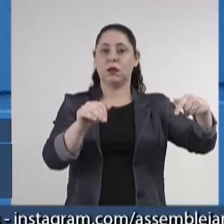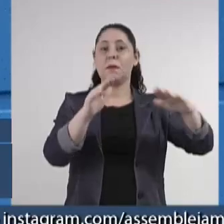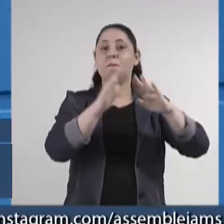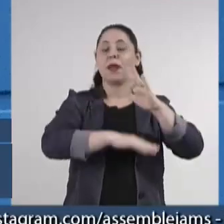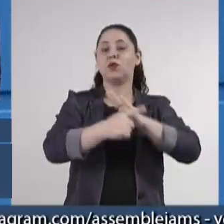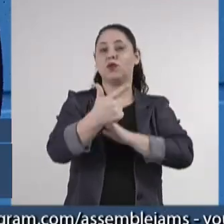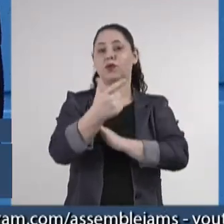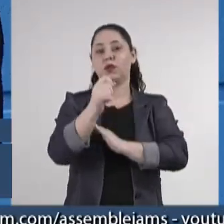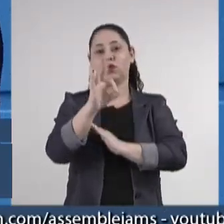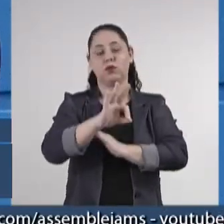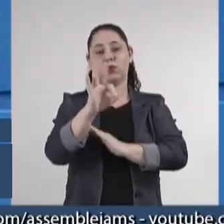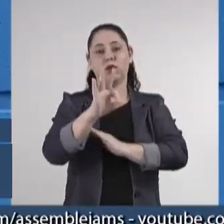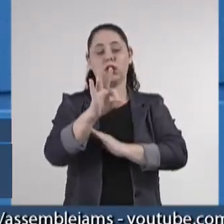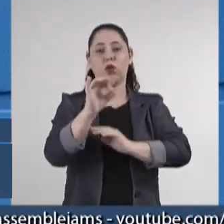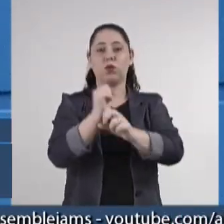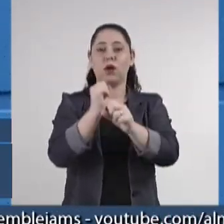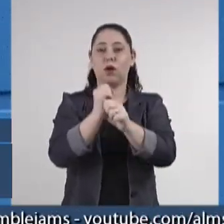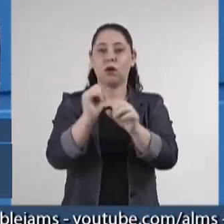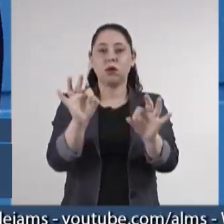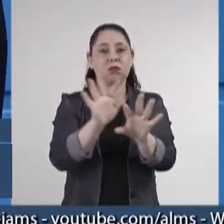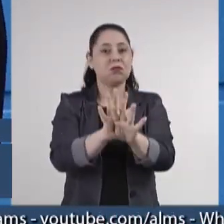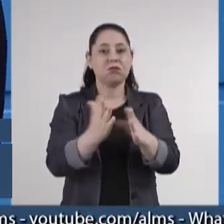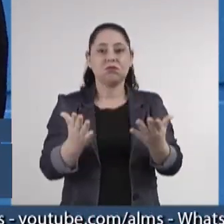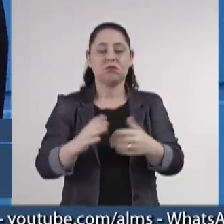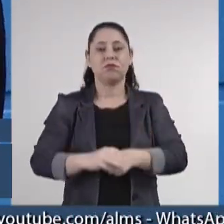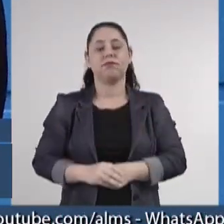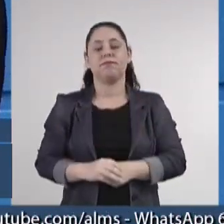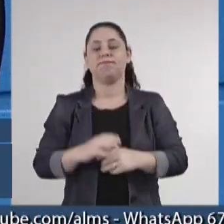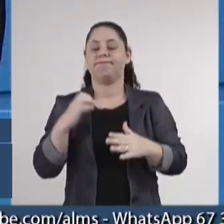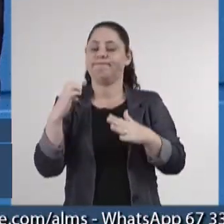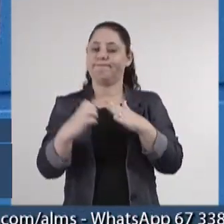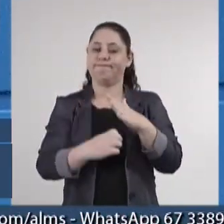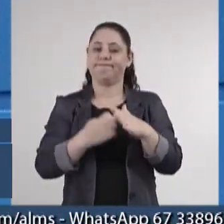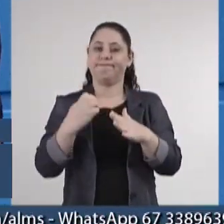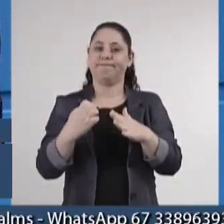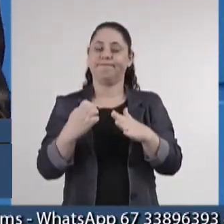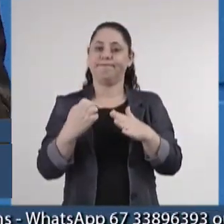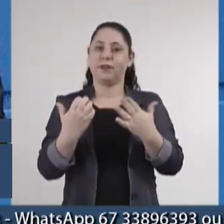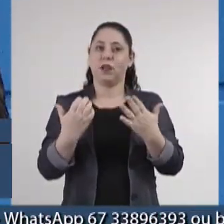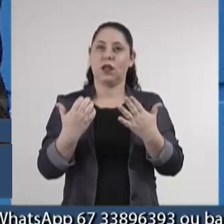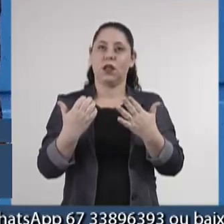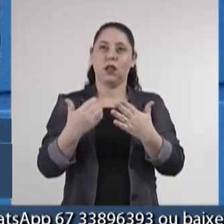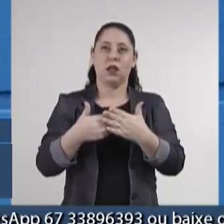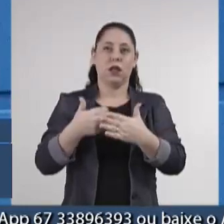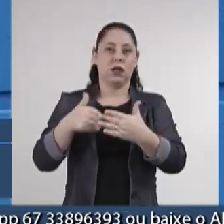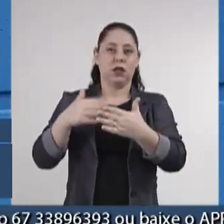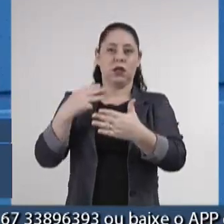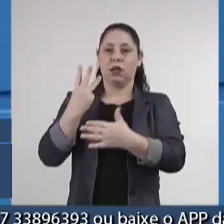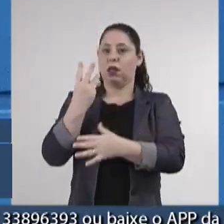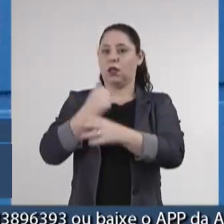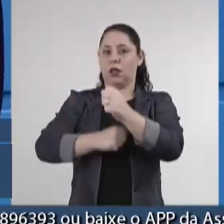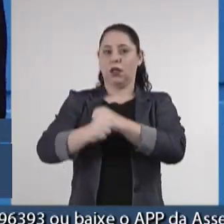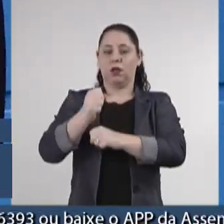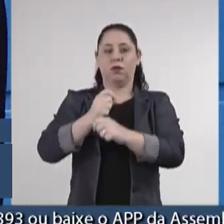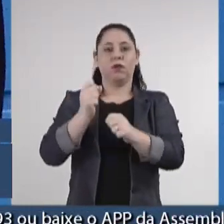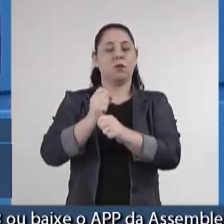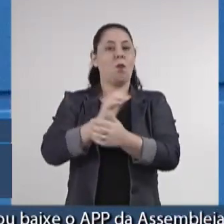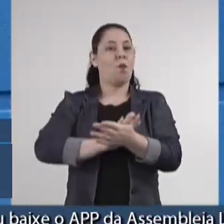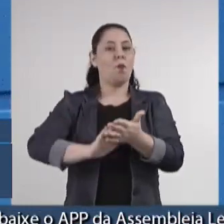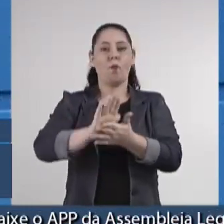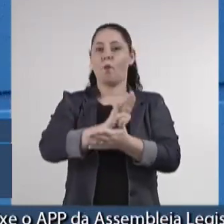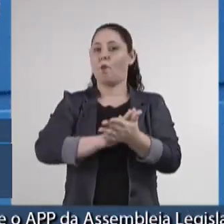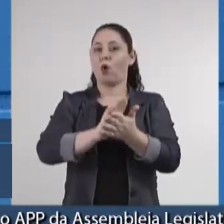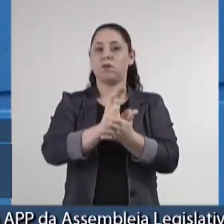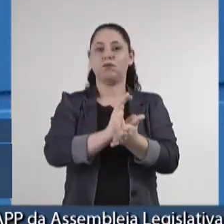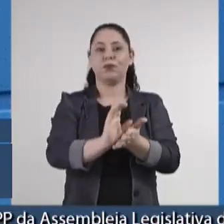que 20%. A empresa, nos últimos 3 anos, não fez mais nenhum tipo